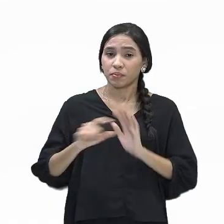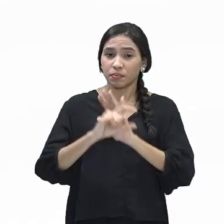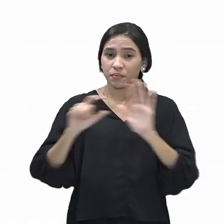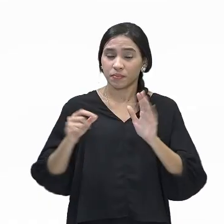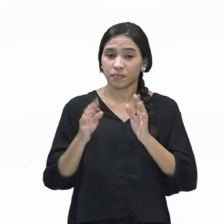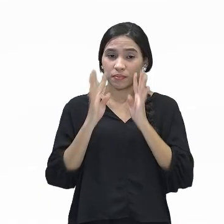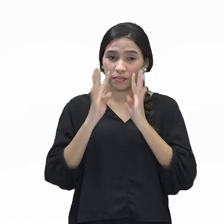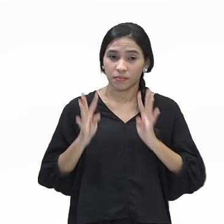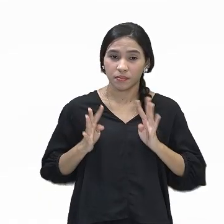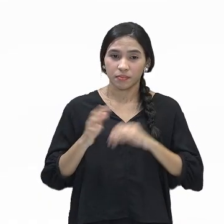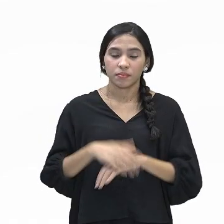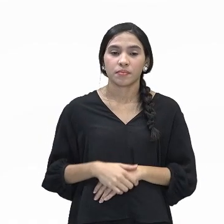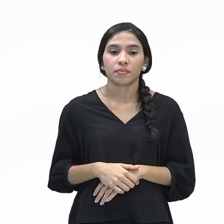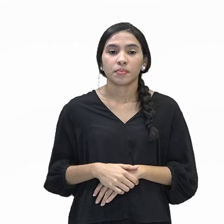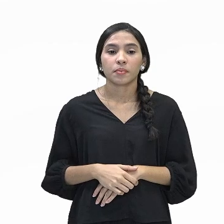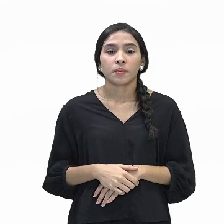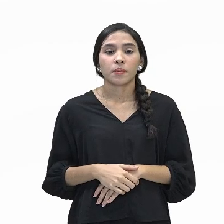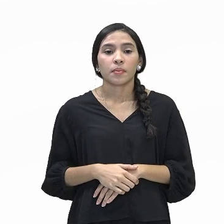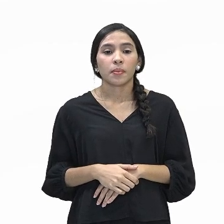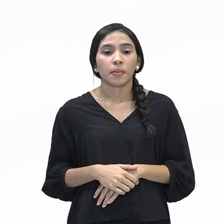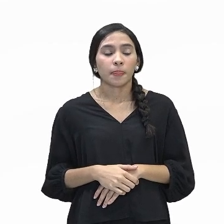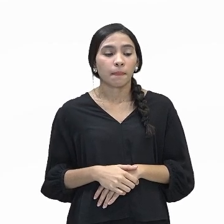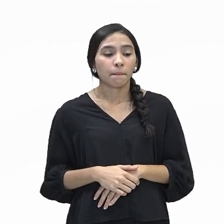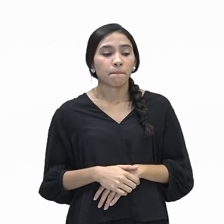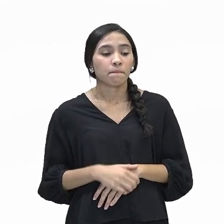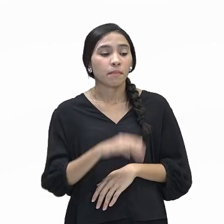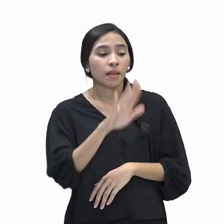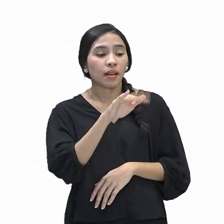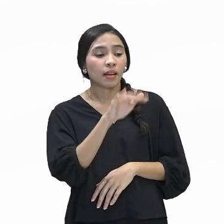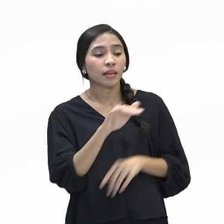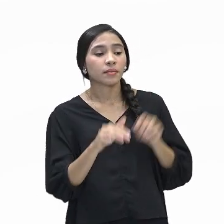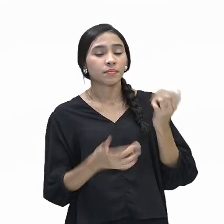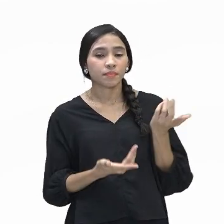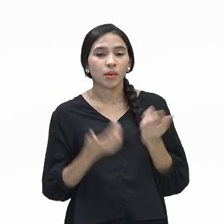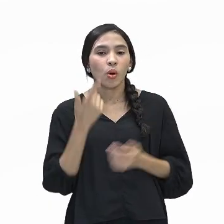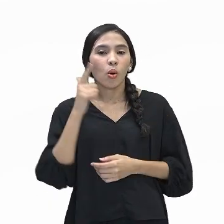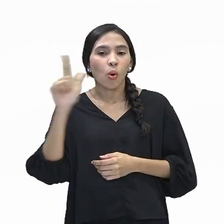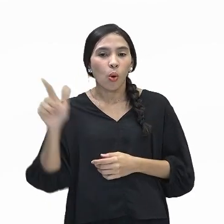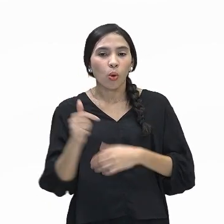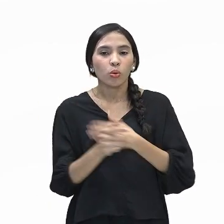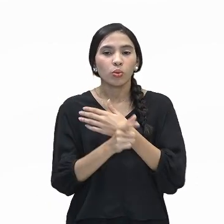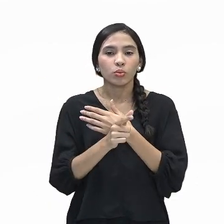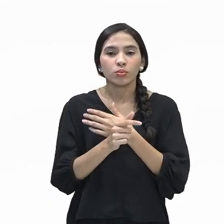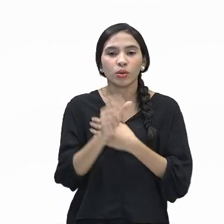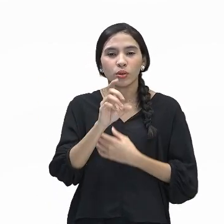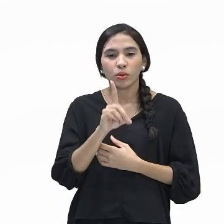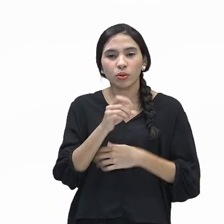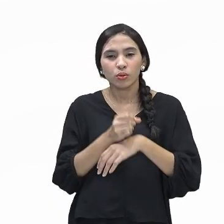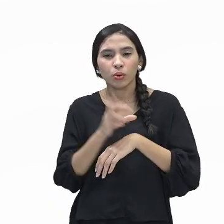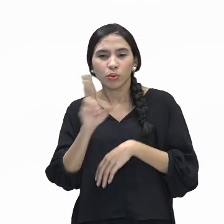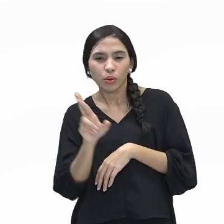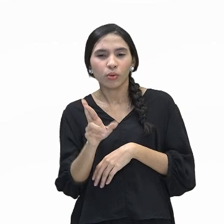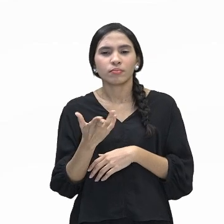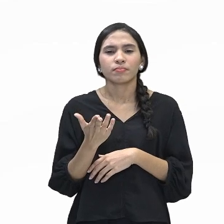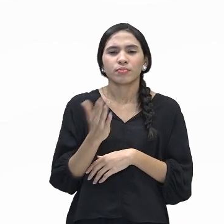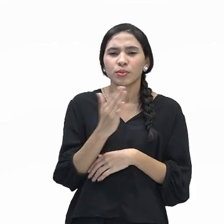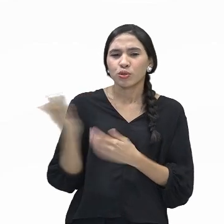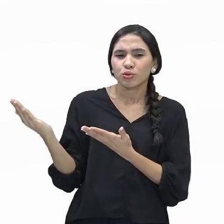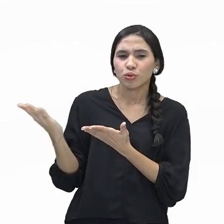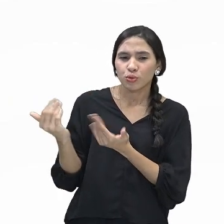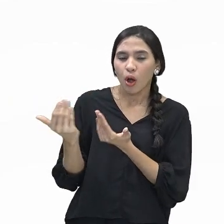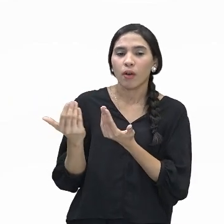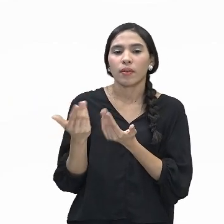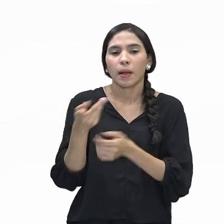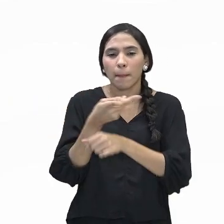Prestem atenção aí, ó. Refiro ao senhor, um outro doutor rapaz, que explorava as